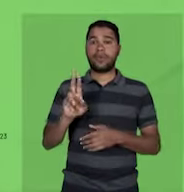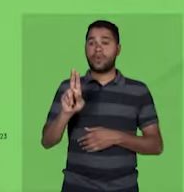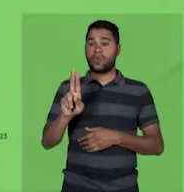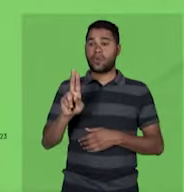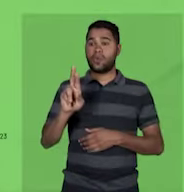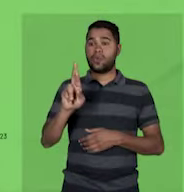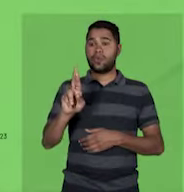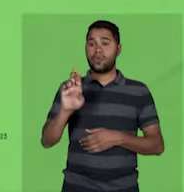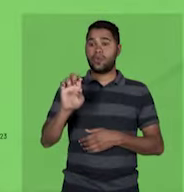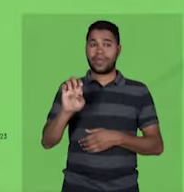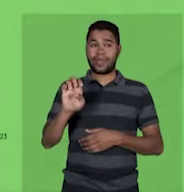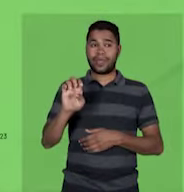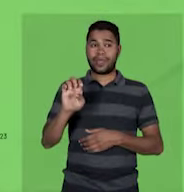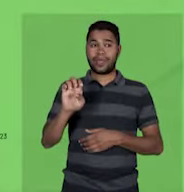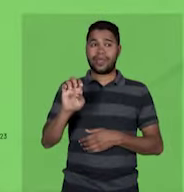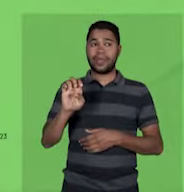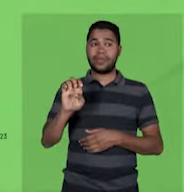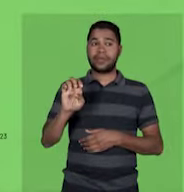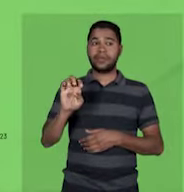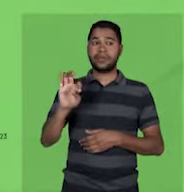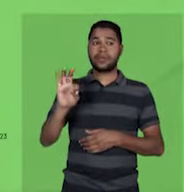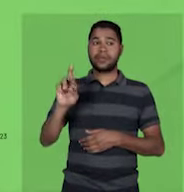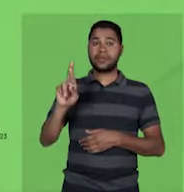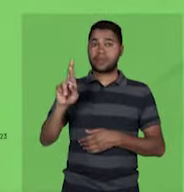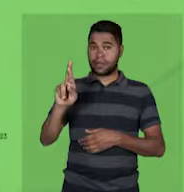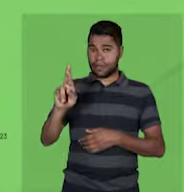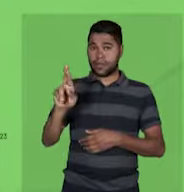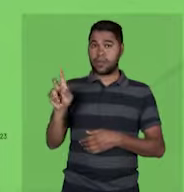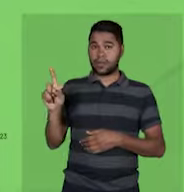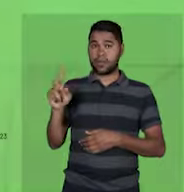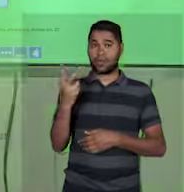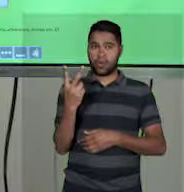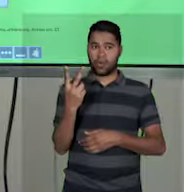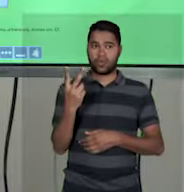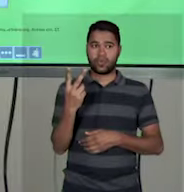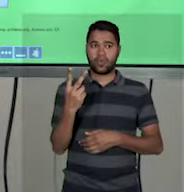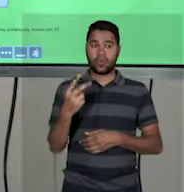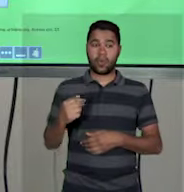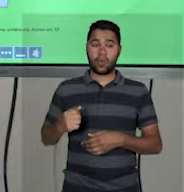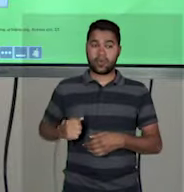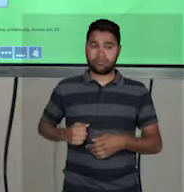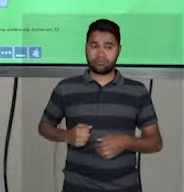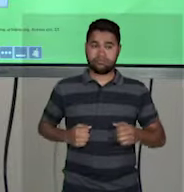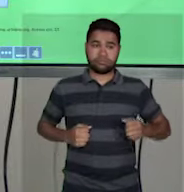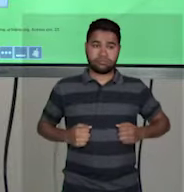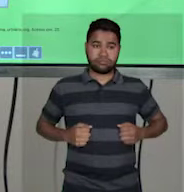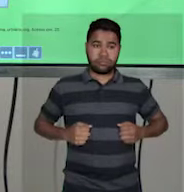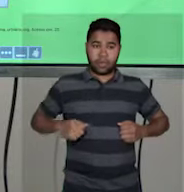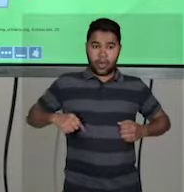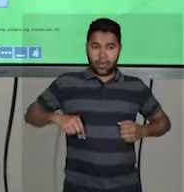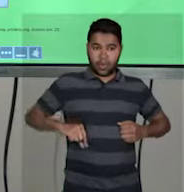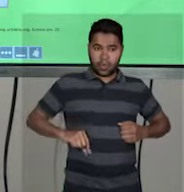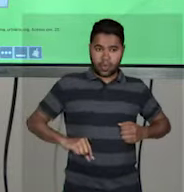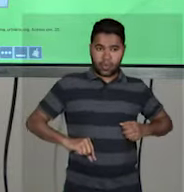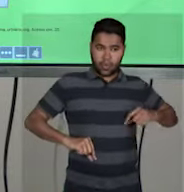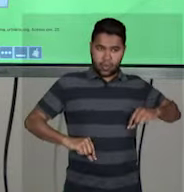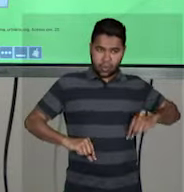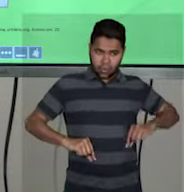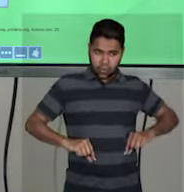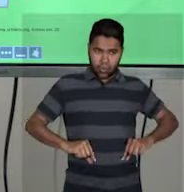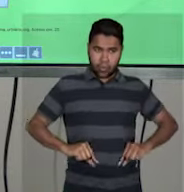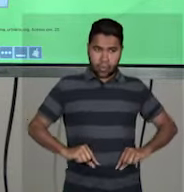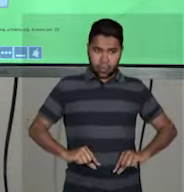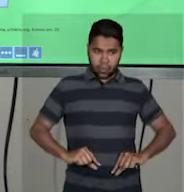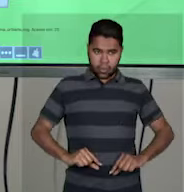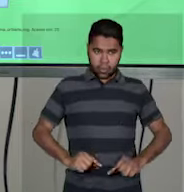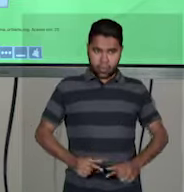Ureter, nós temos 2 ureteres, Um sai do rim direito, o outro sai do rim esquerdo e